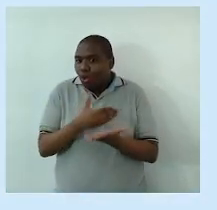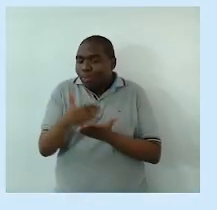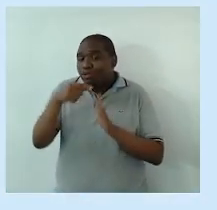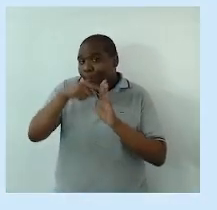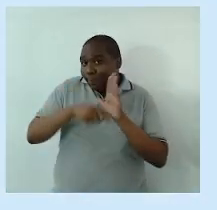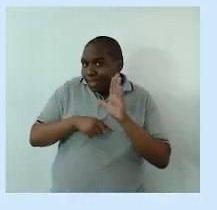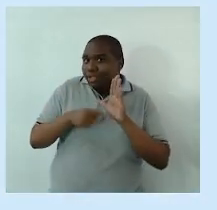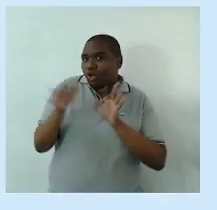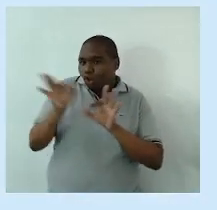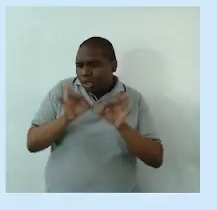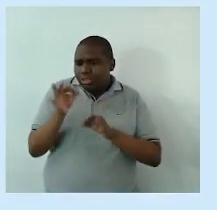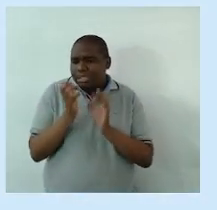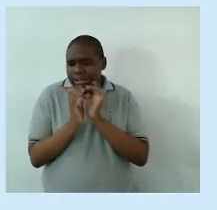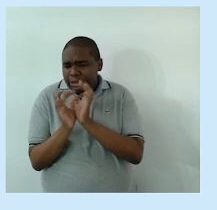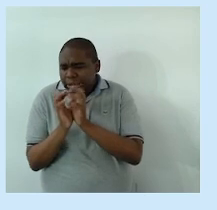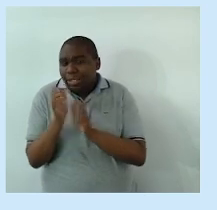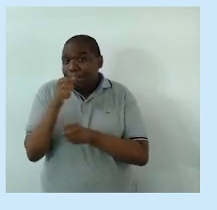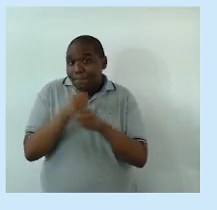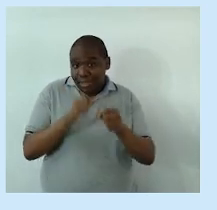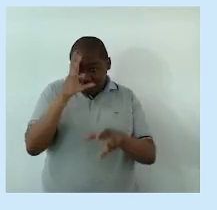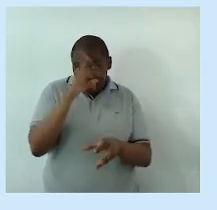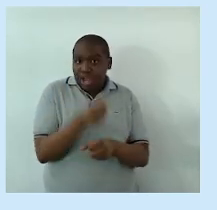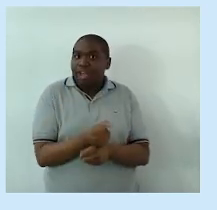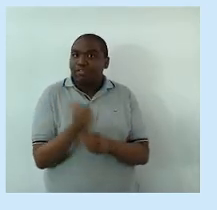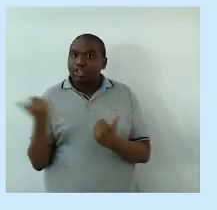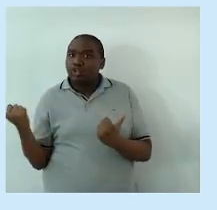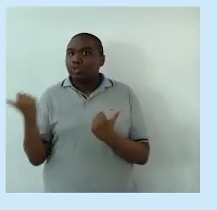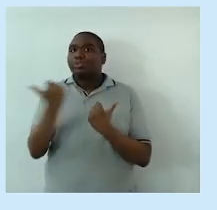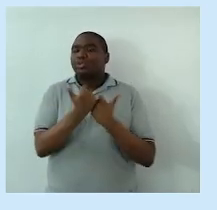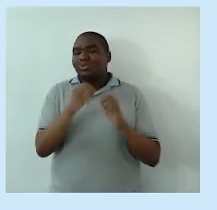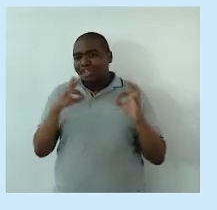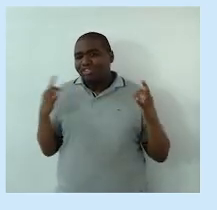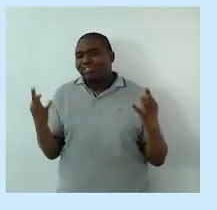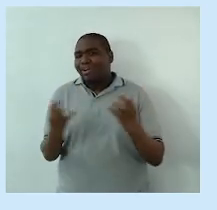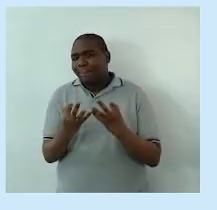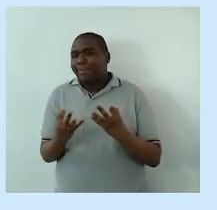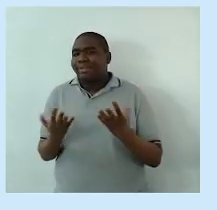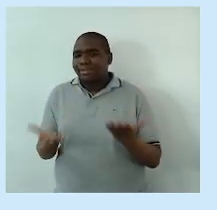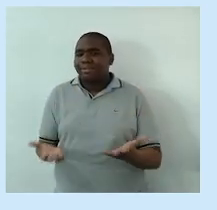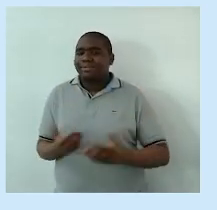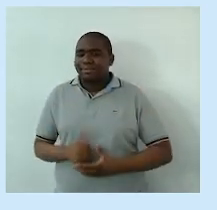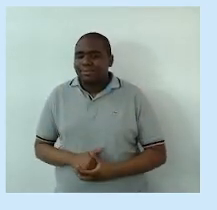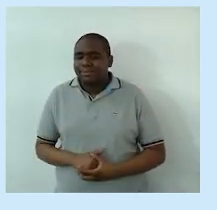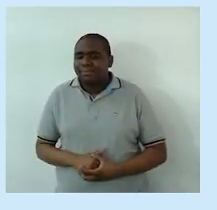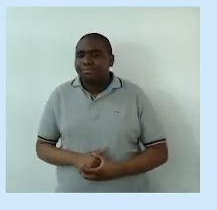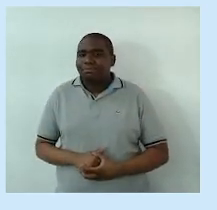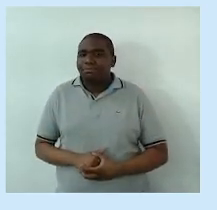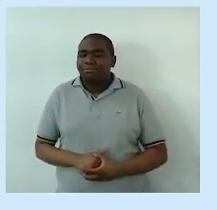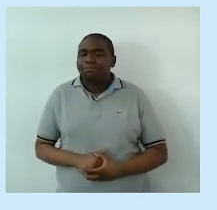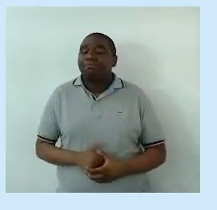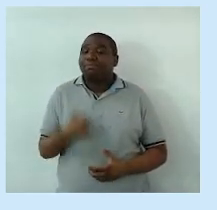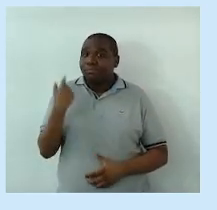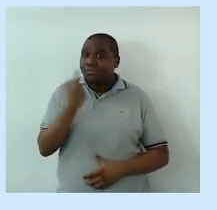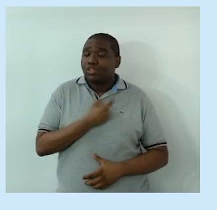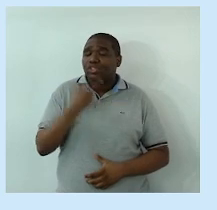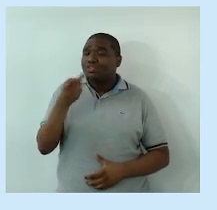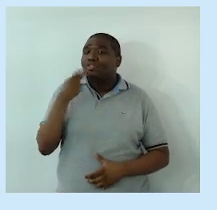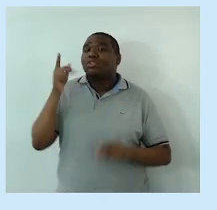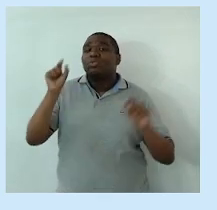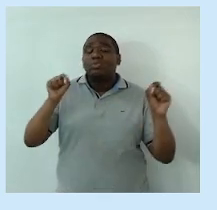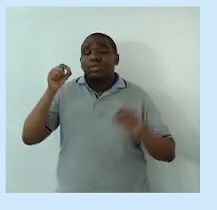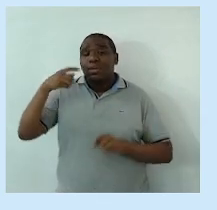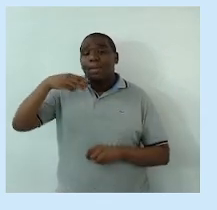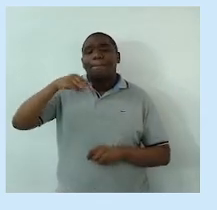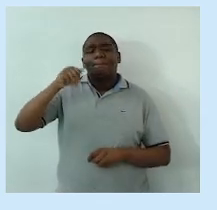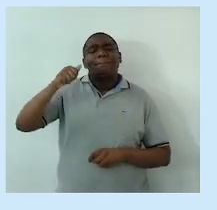matar o chefe, para ser o sucessor, né, da família. Então, a gente está falando de